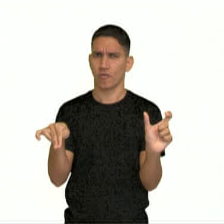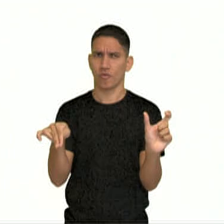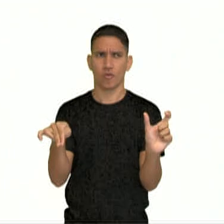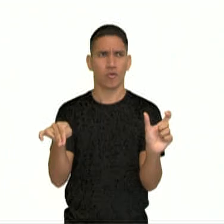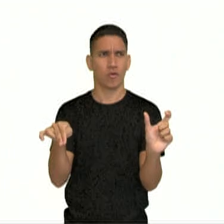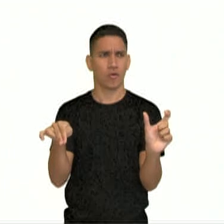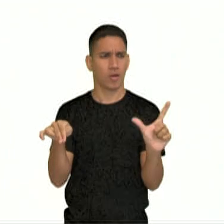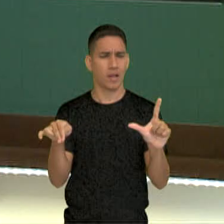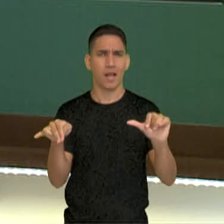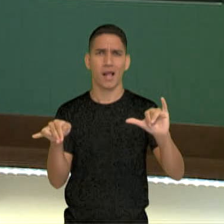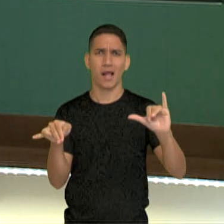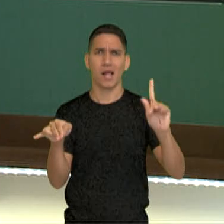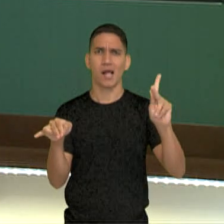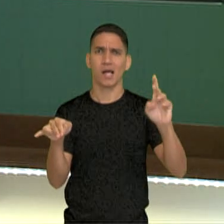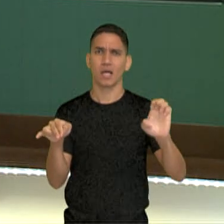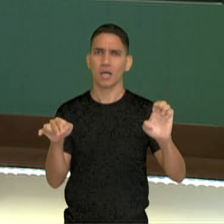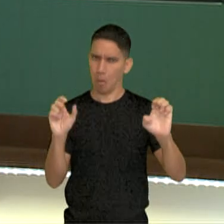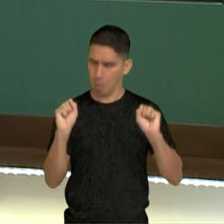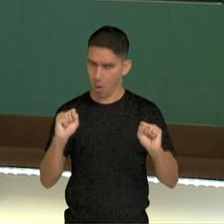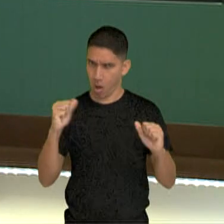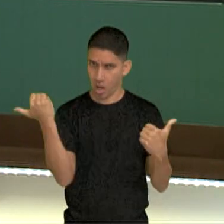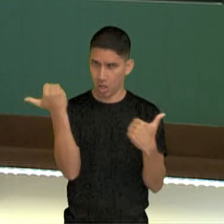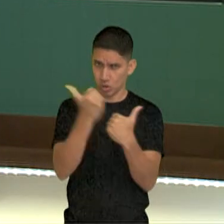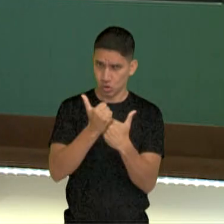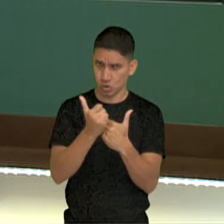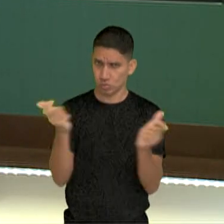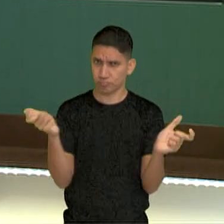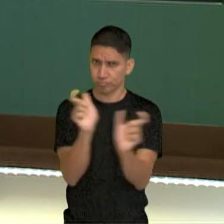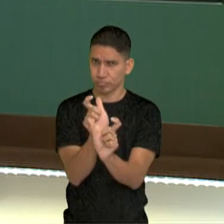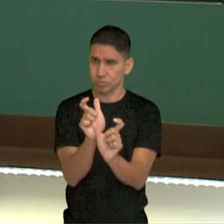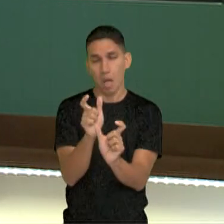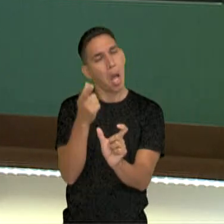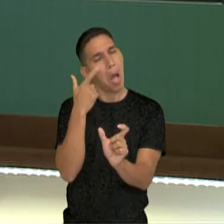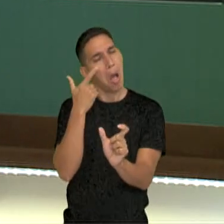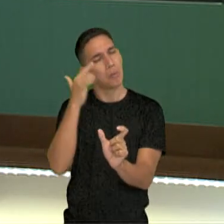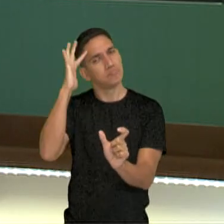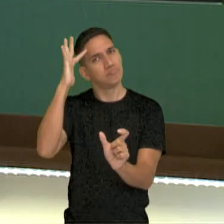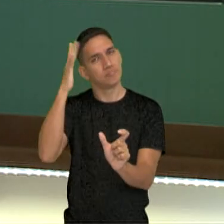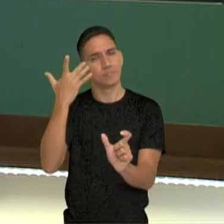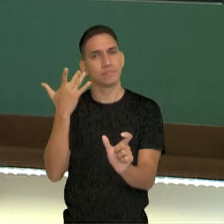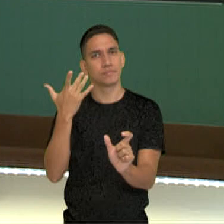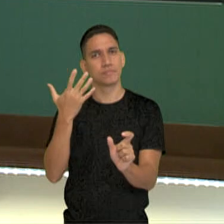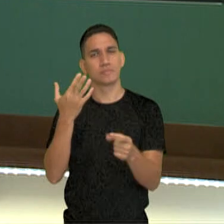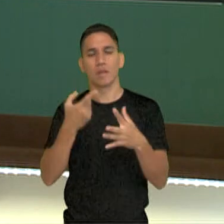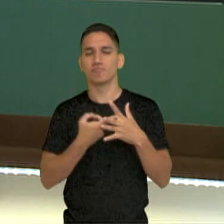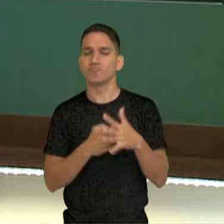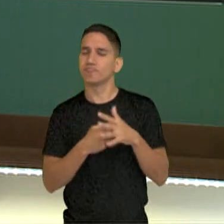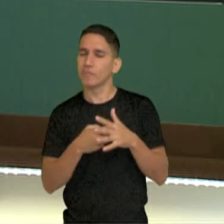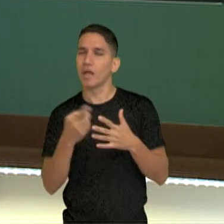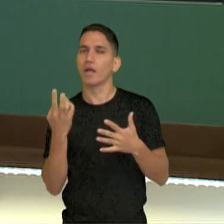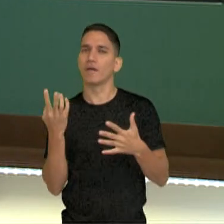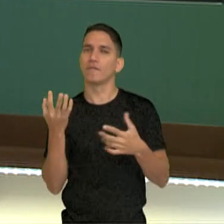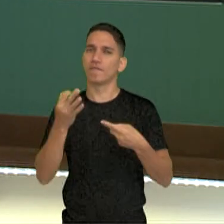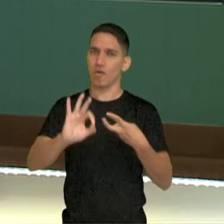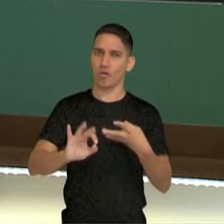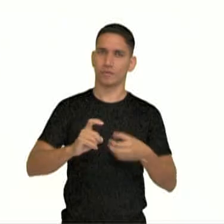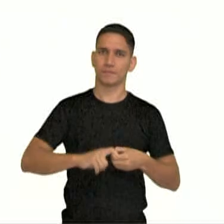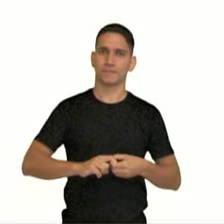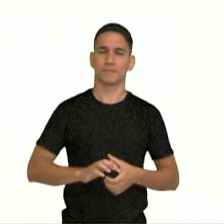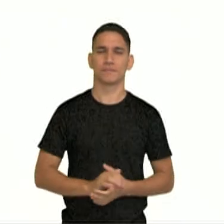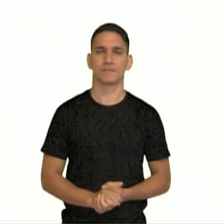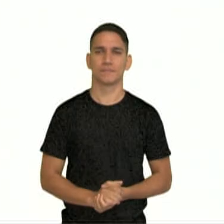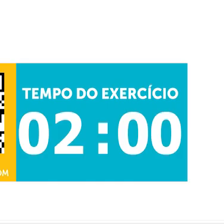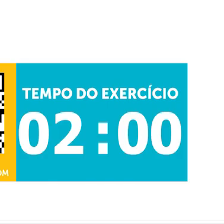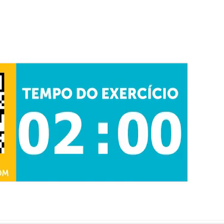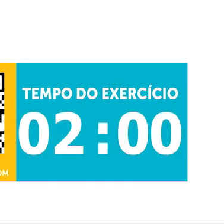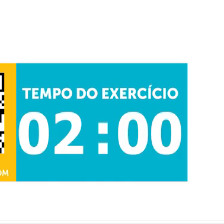E pensa bem, será que a gente pode substituir ou não? Então vamos lá, fazendo o exercício já vamos conferir.